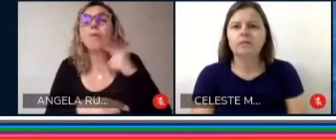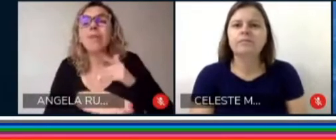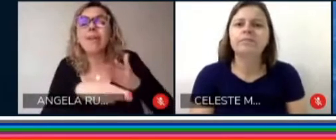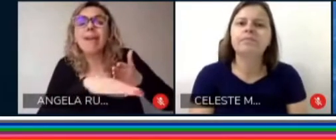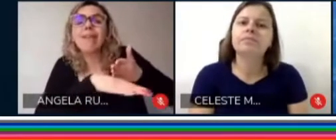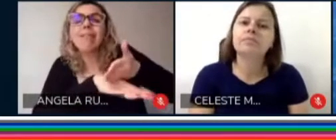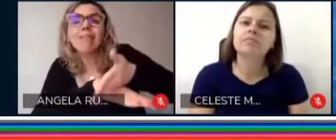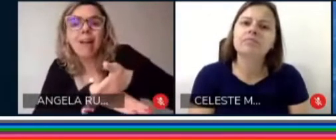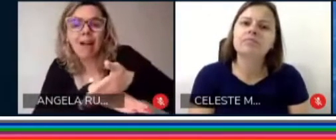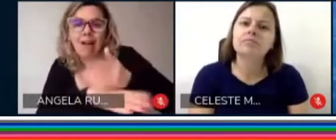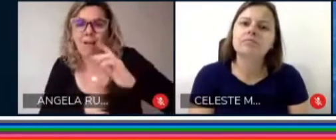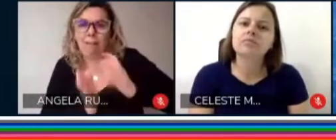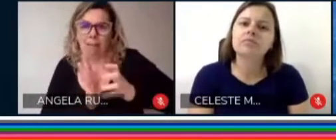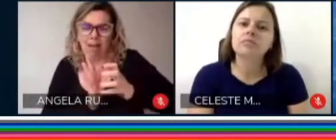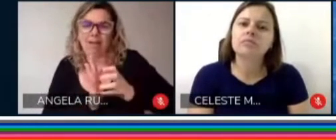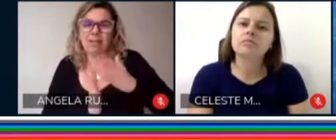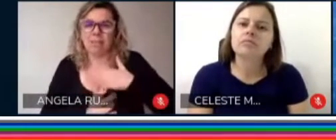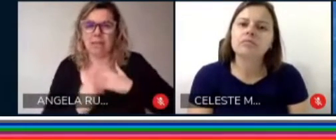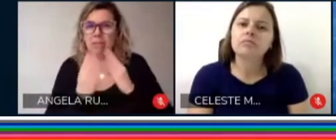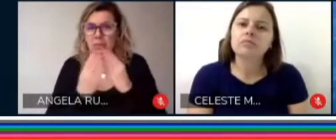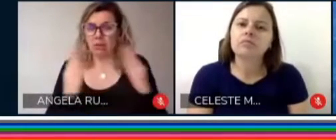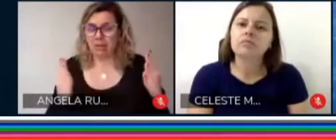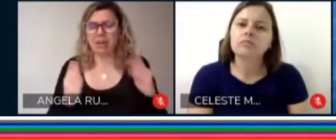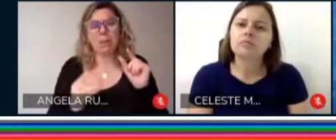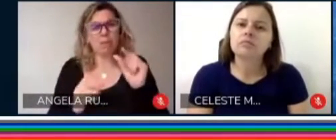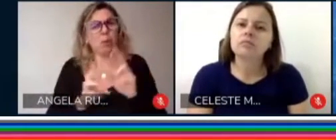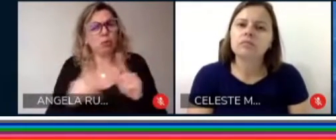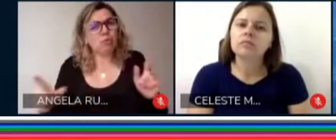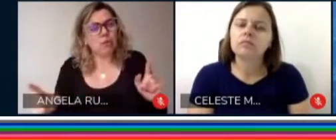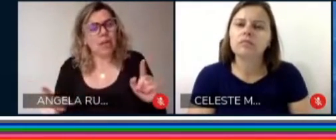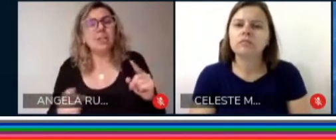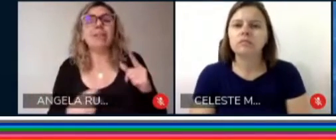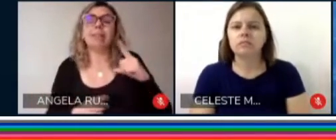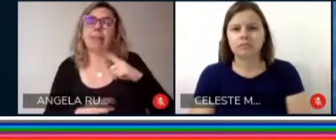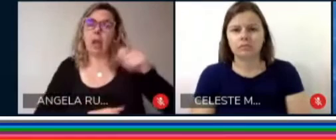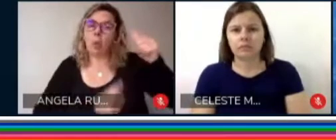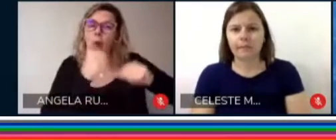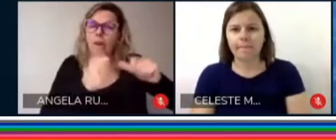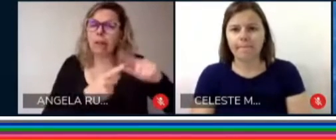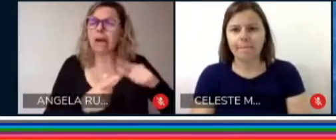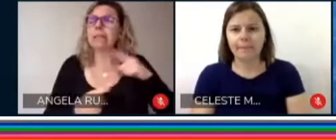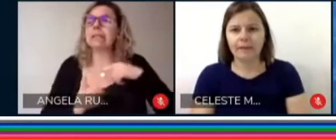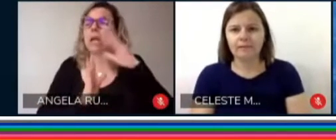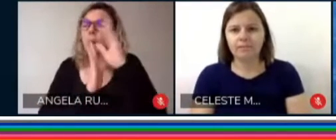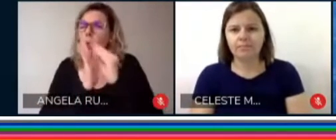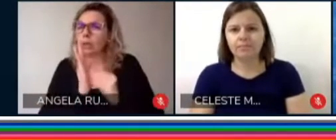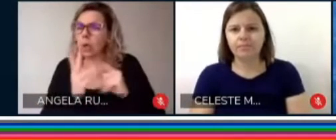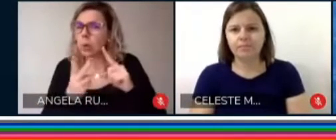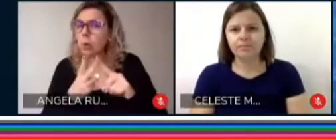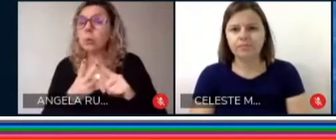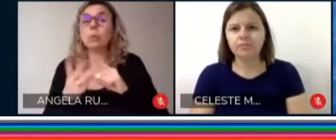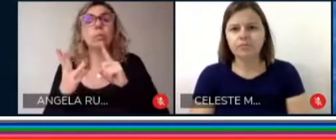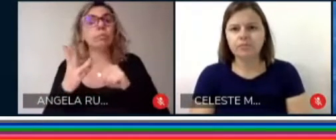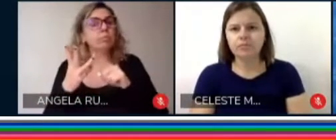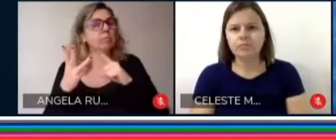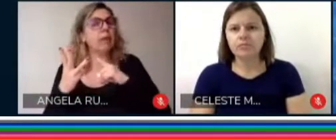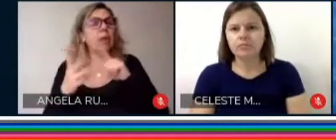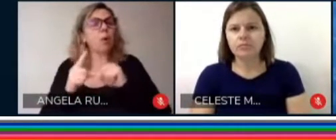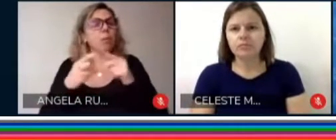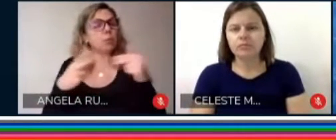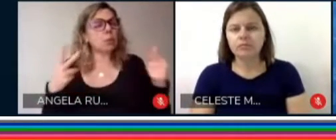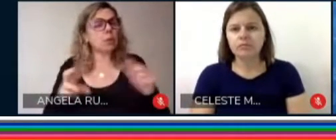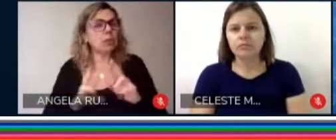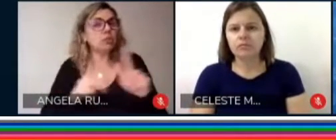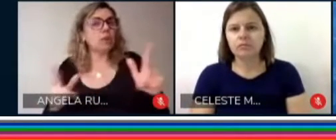pouco diferente, não só pela qualidade e pelo conteúdo, mas a gente traz porque ela tem alguns pontos que são diferentes